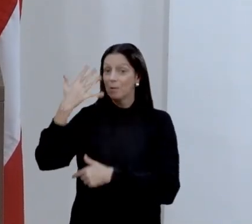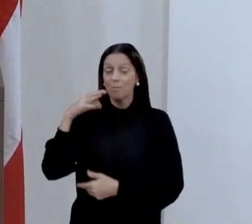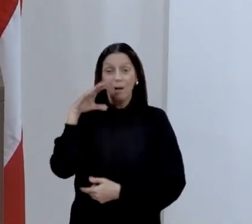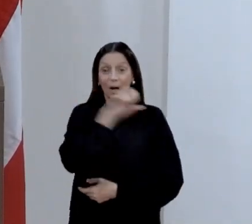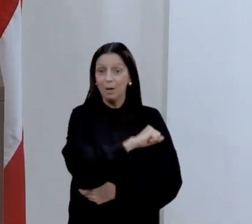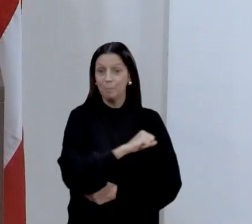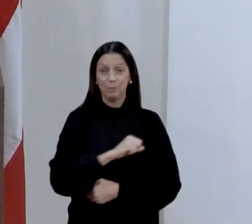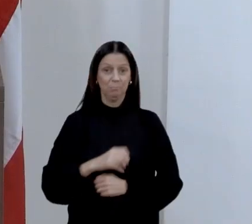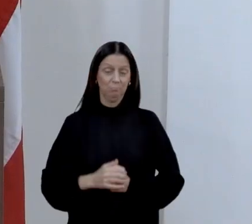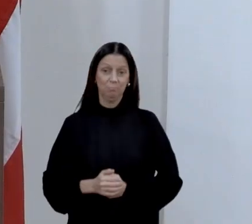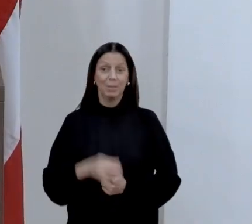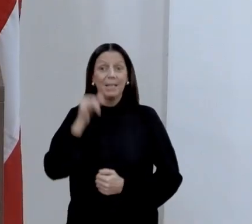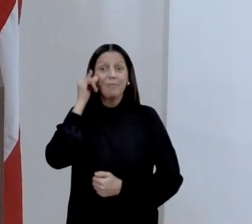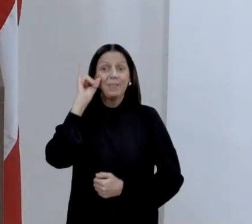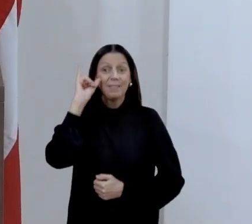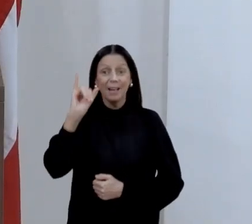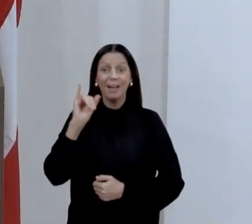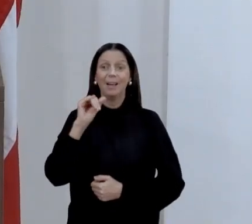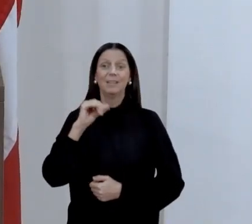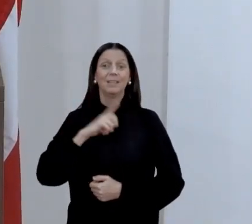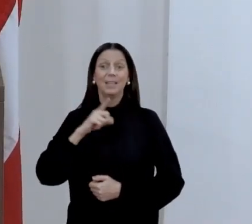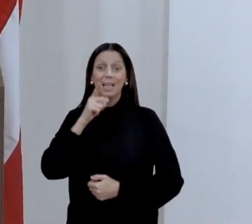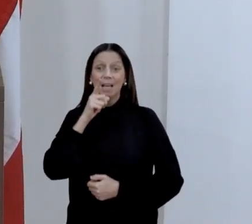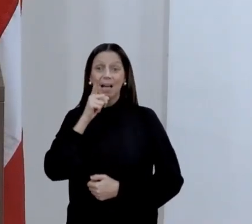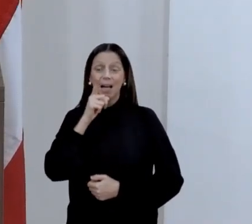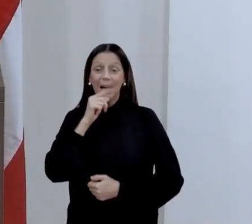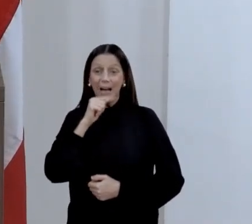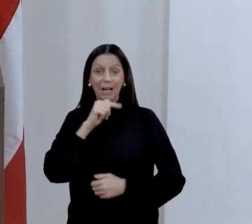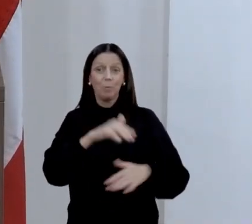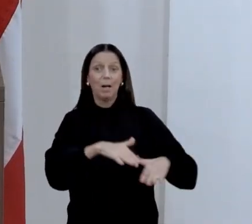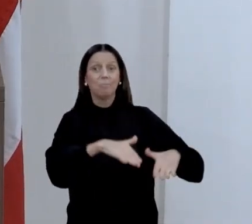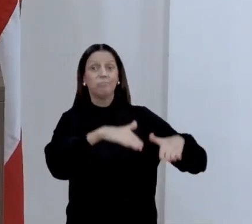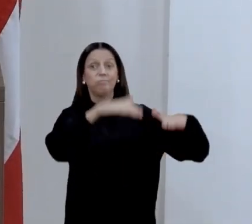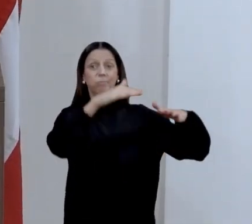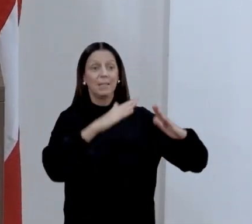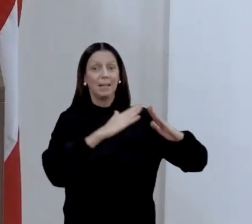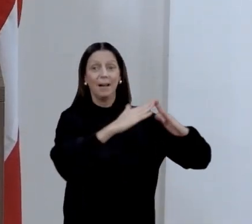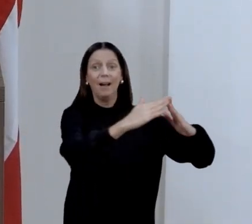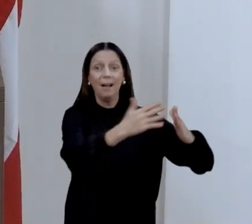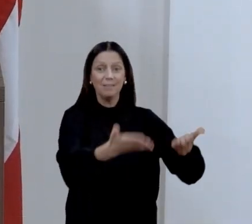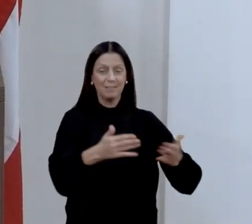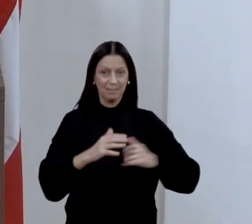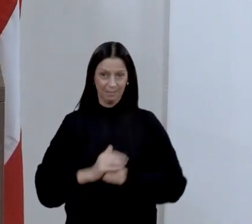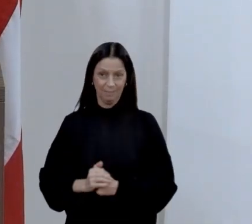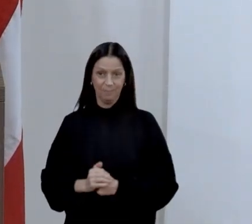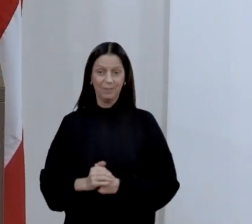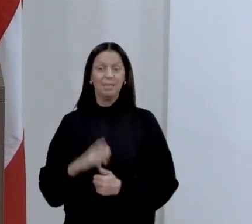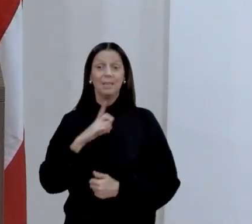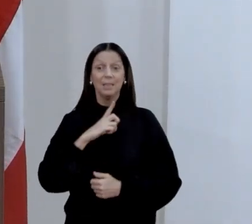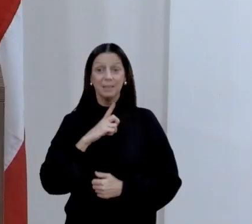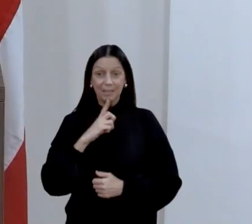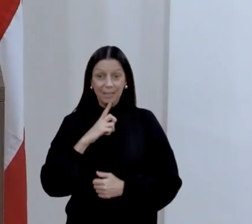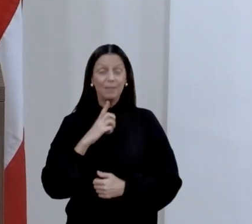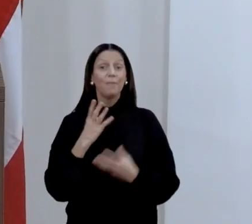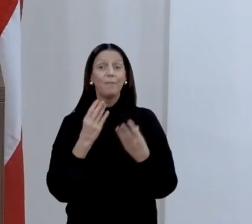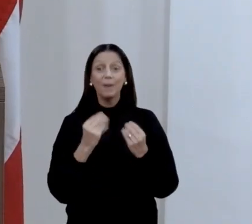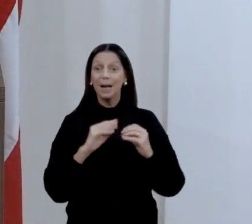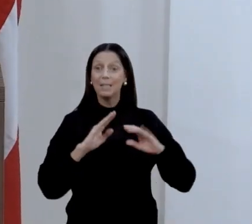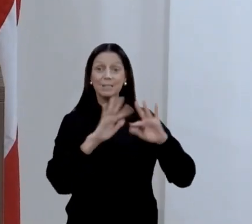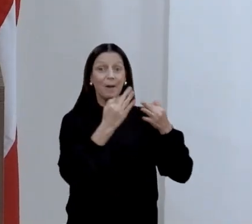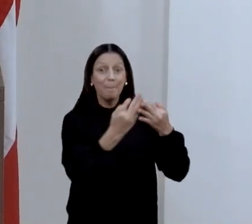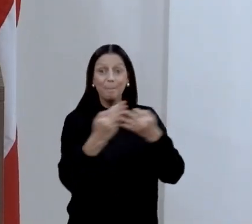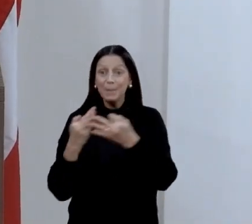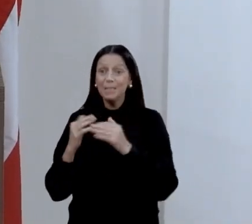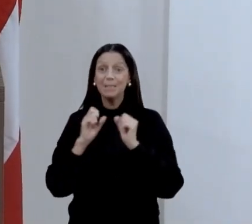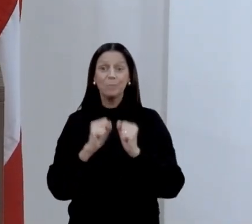para não deixar tomar água naquela. Porque são 230 famílias, senhores. 230 famílias, mais 8 empresas que vão ser. É capaz de